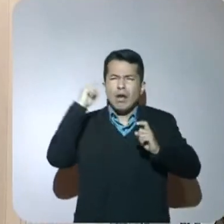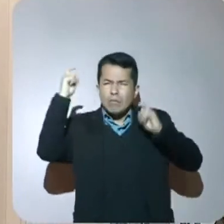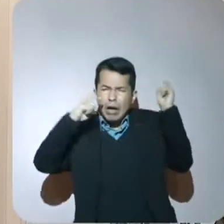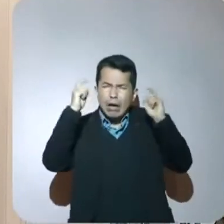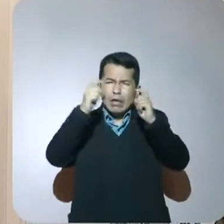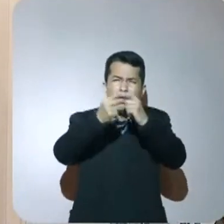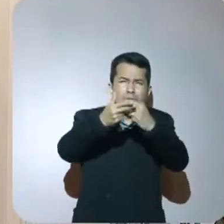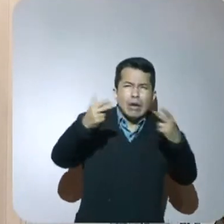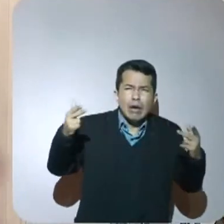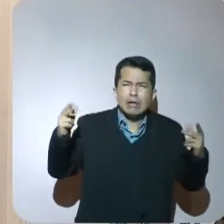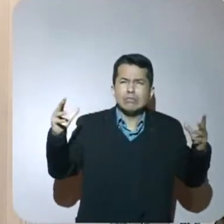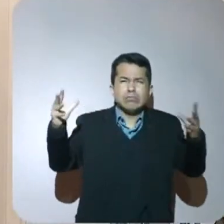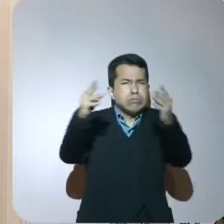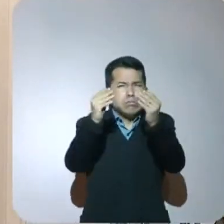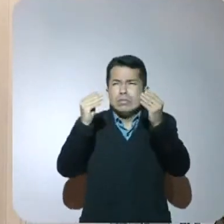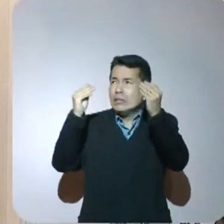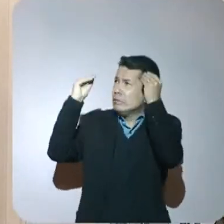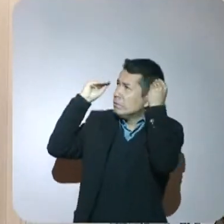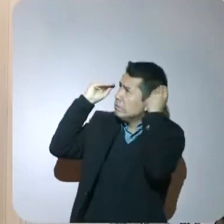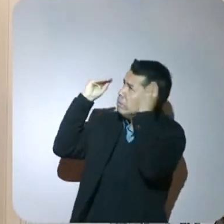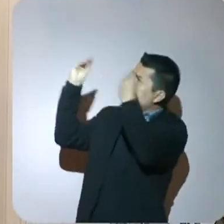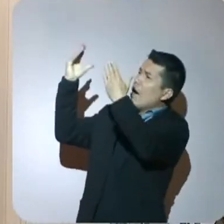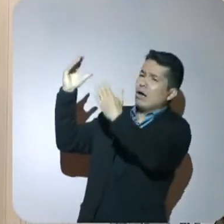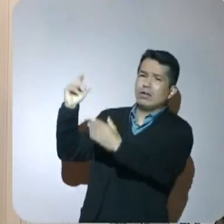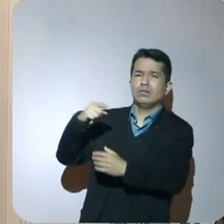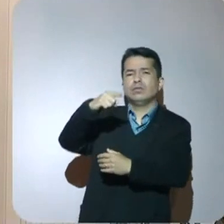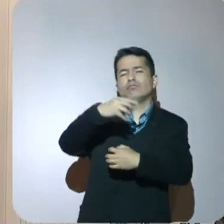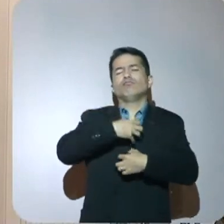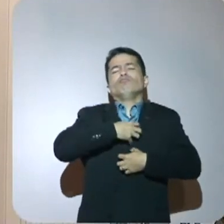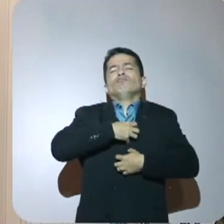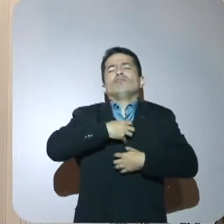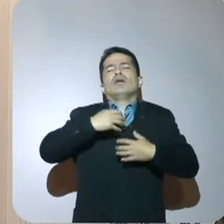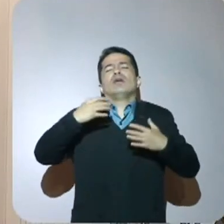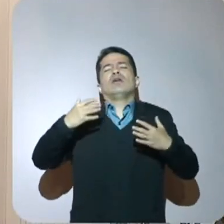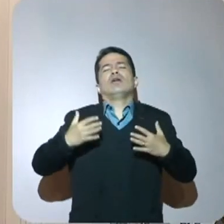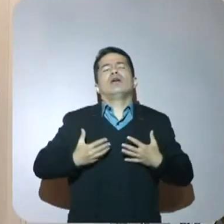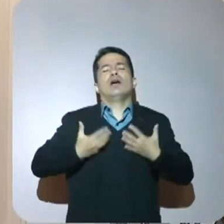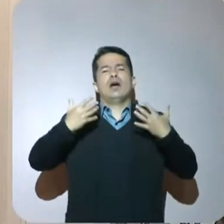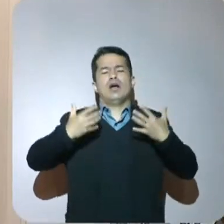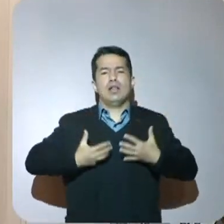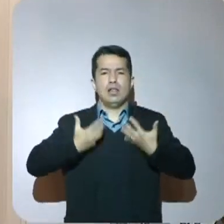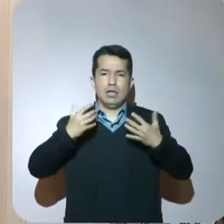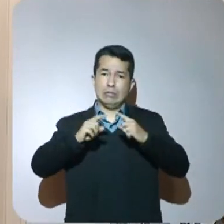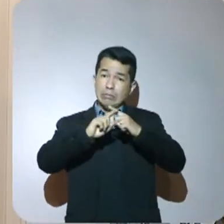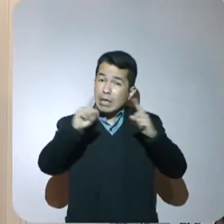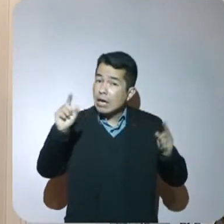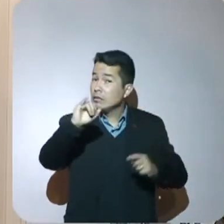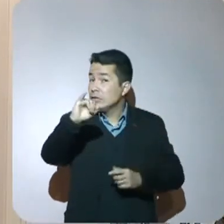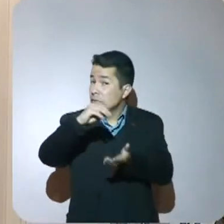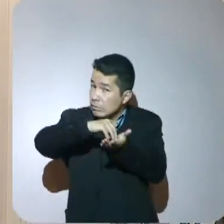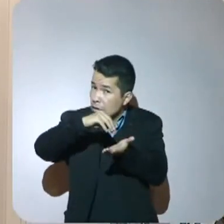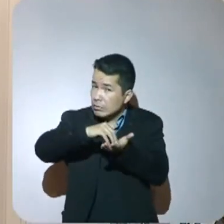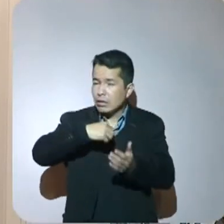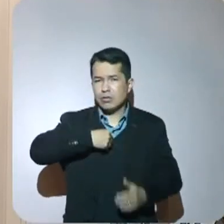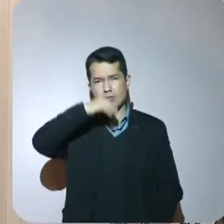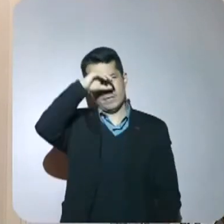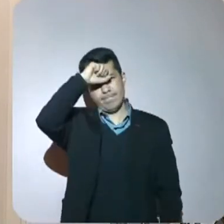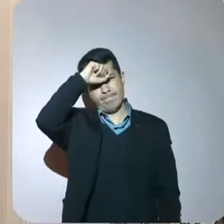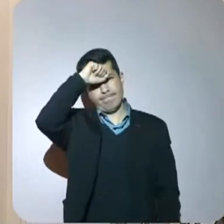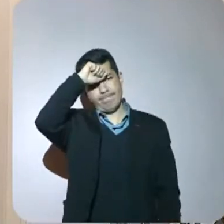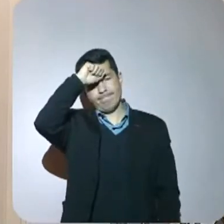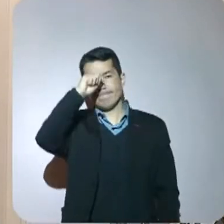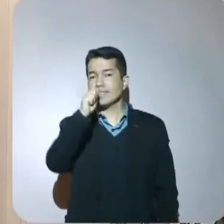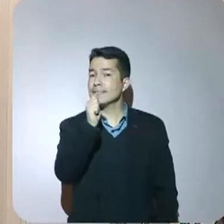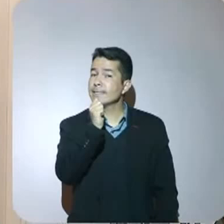fazer e tenha alegria no seu coração. Mas se eu não aprendo a me submeter como foram lá os